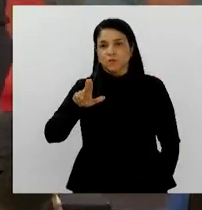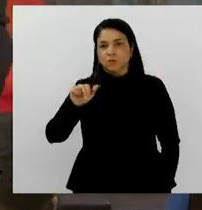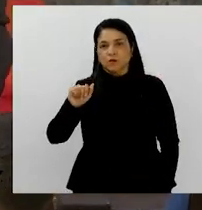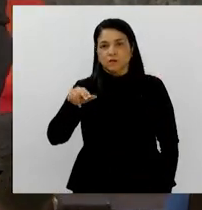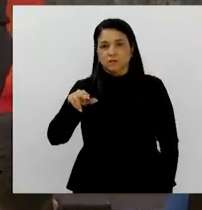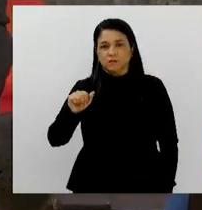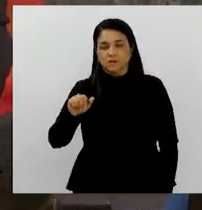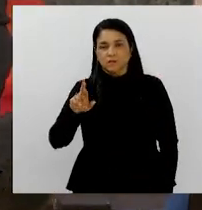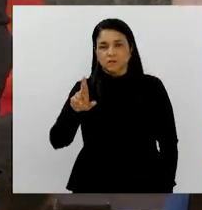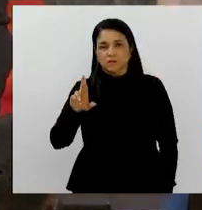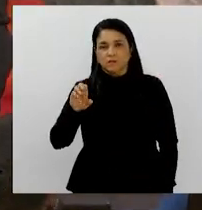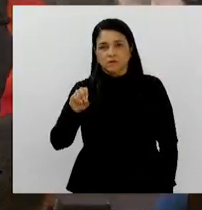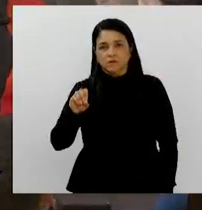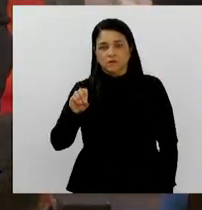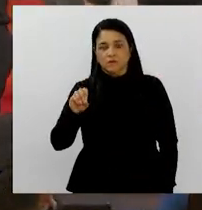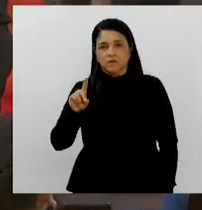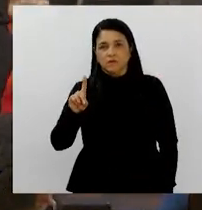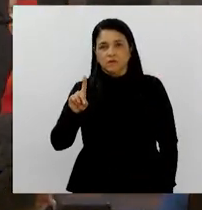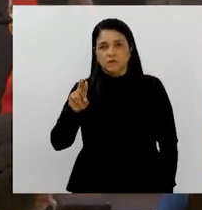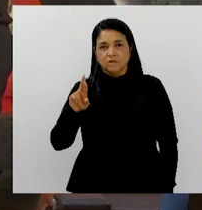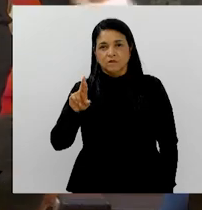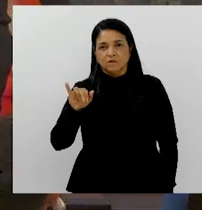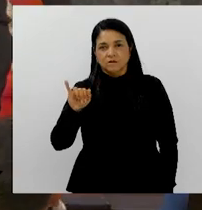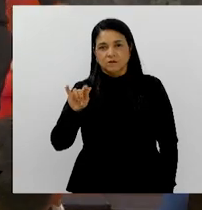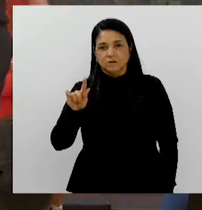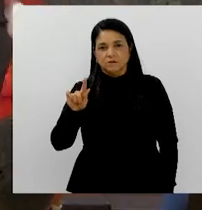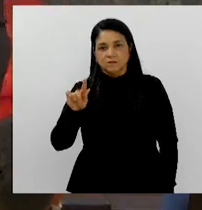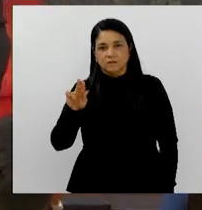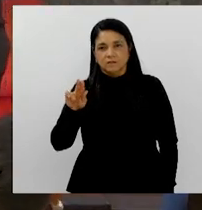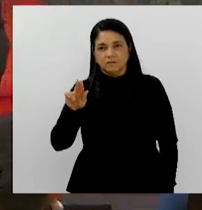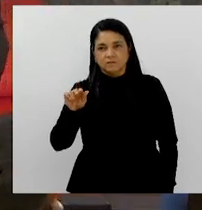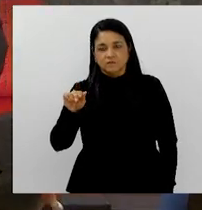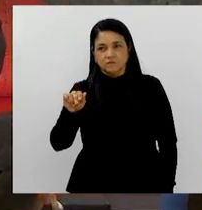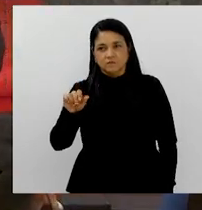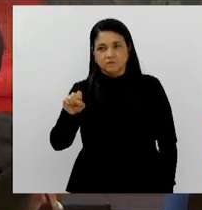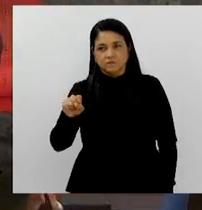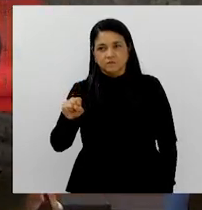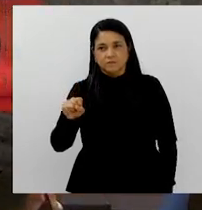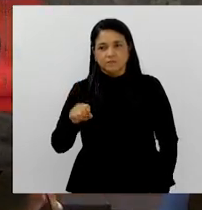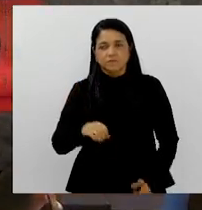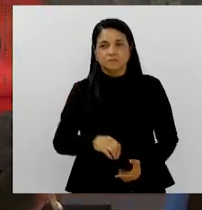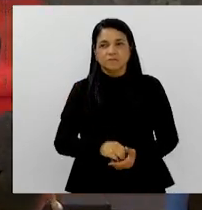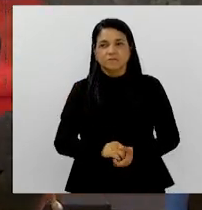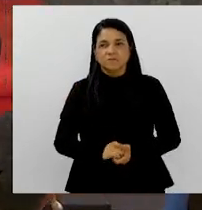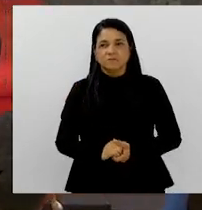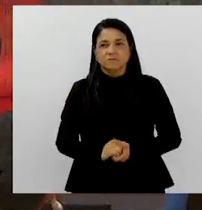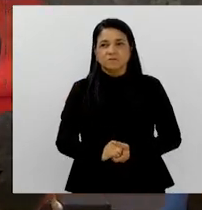Rodrigues.